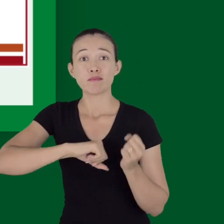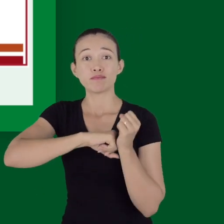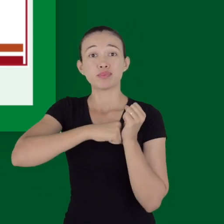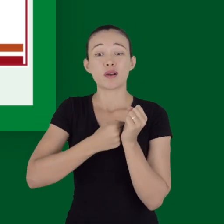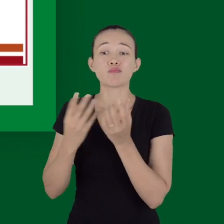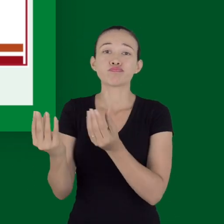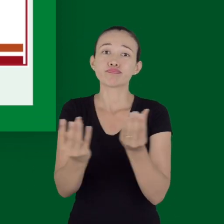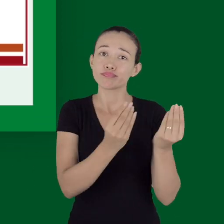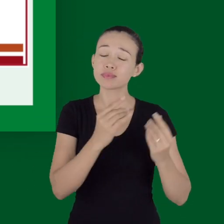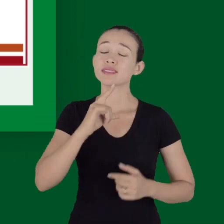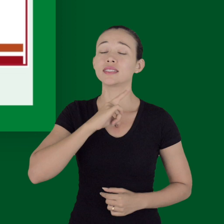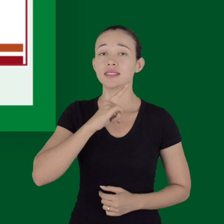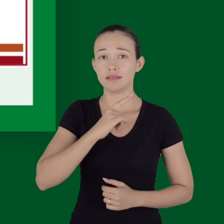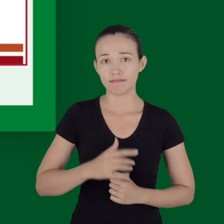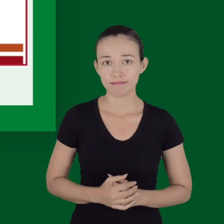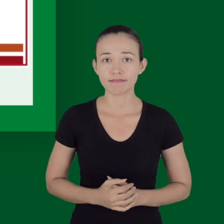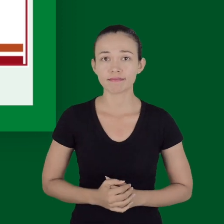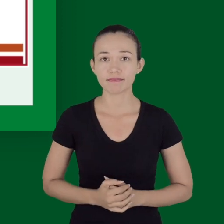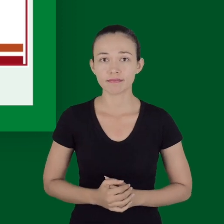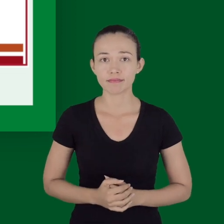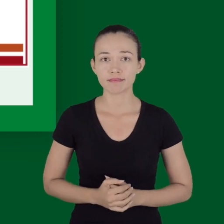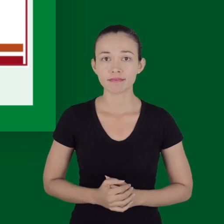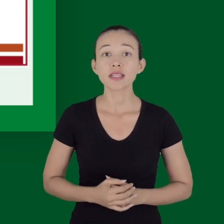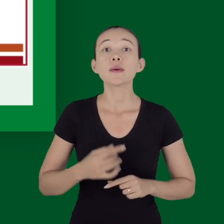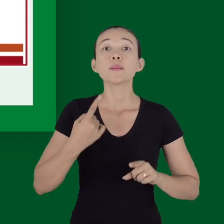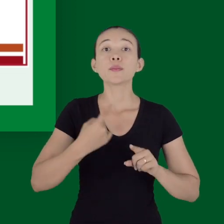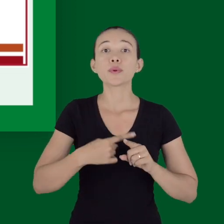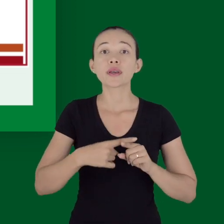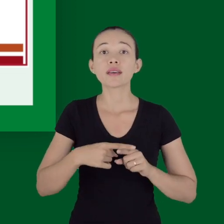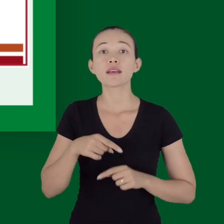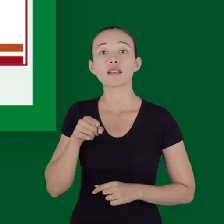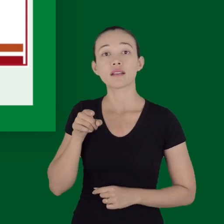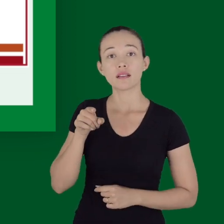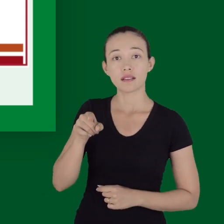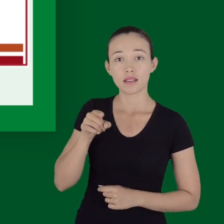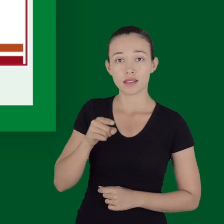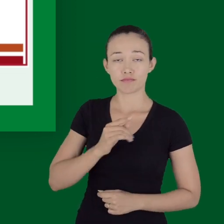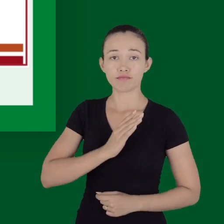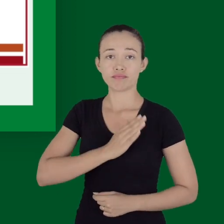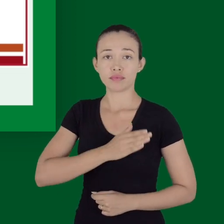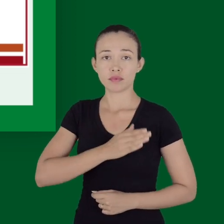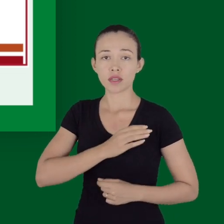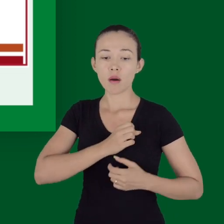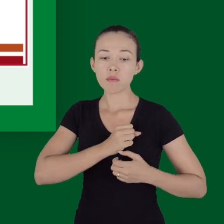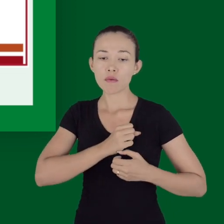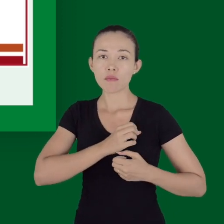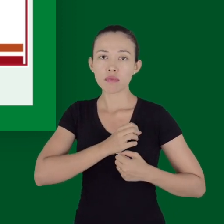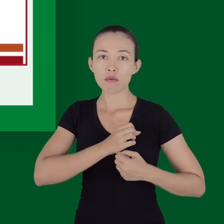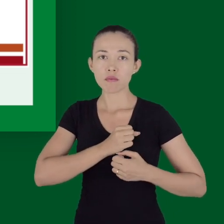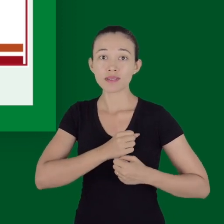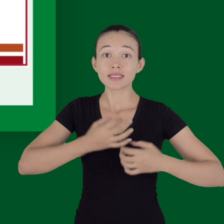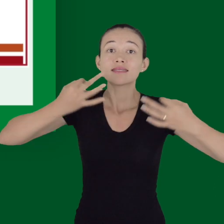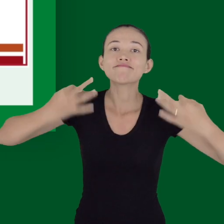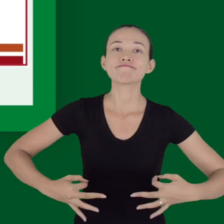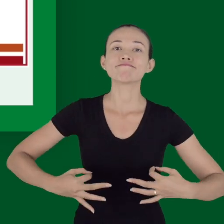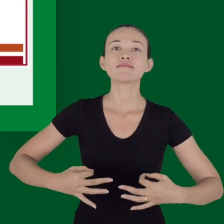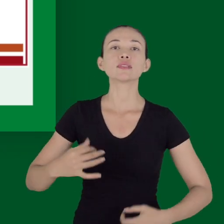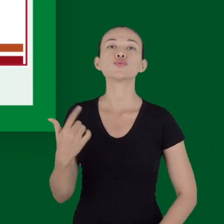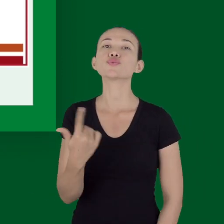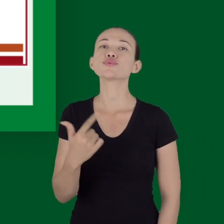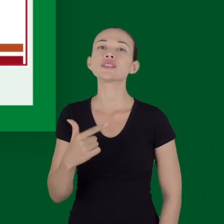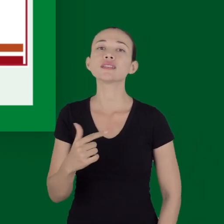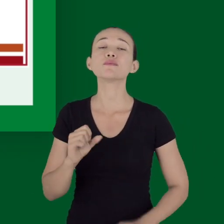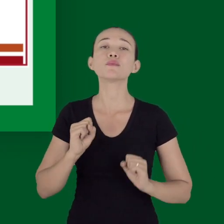grave porque tem mais P's bloqueadas, né? Quanto mais P's bloqueadas, mais grave é o ritmo, porque o coração não vai